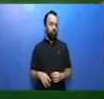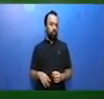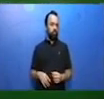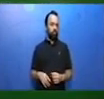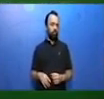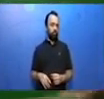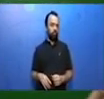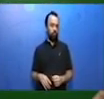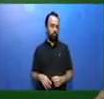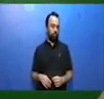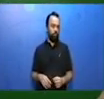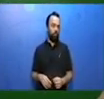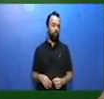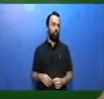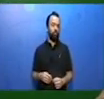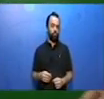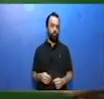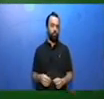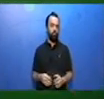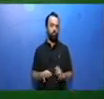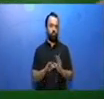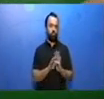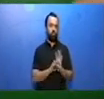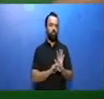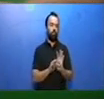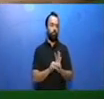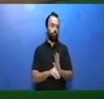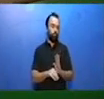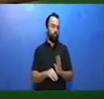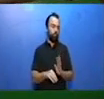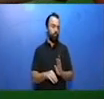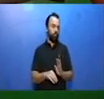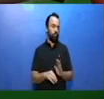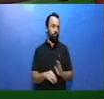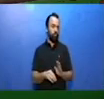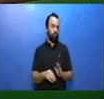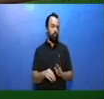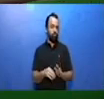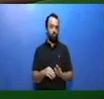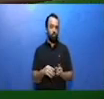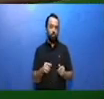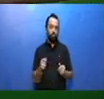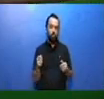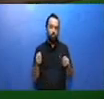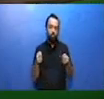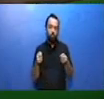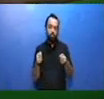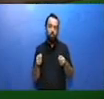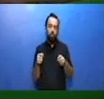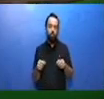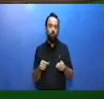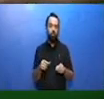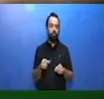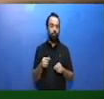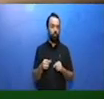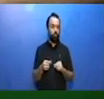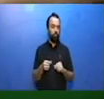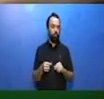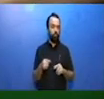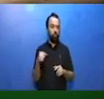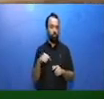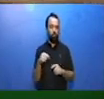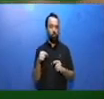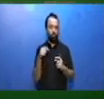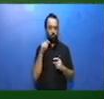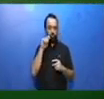quanta saudade desse tempo. O que você está acostumado a ver carrocinha de padeiro? Olha, quando eu era